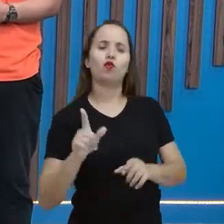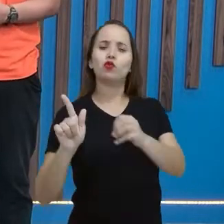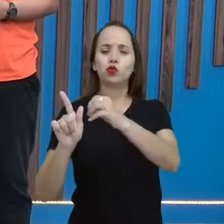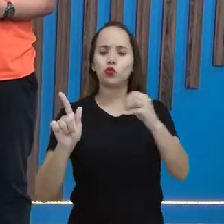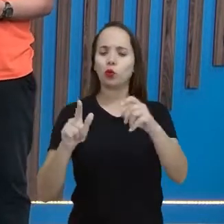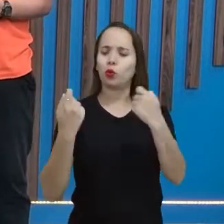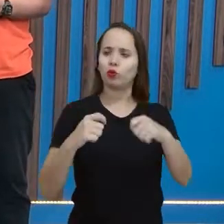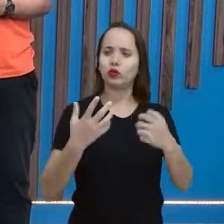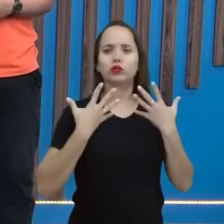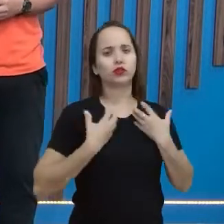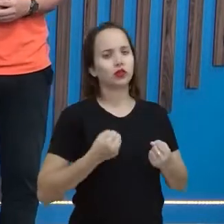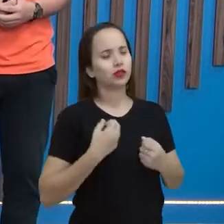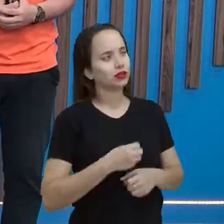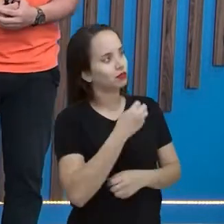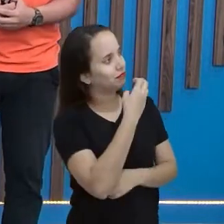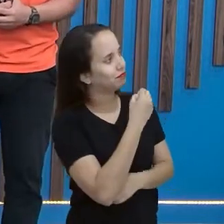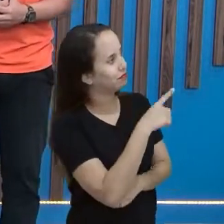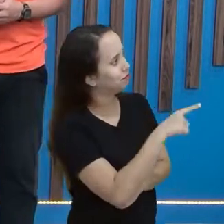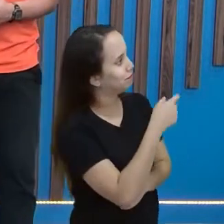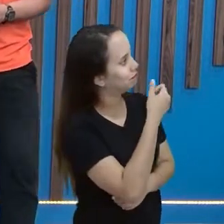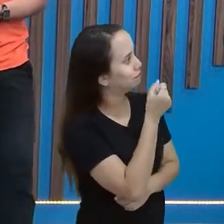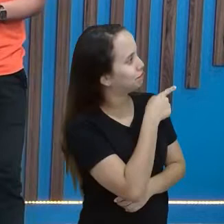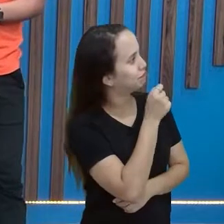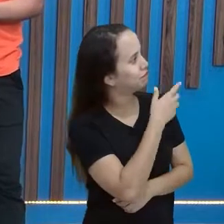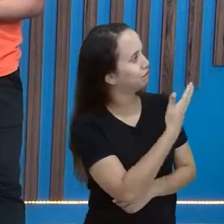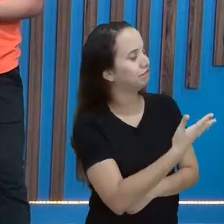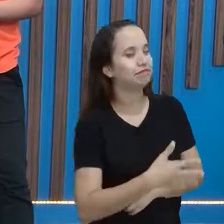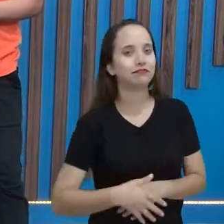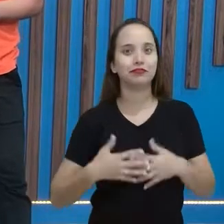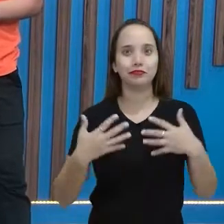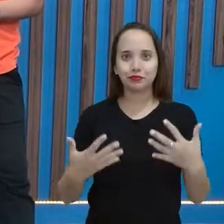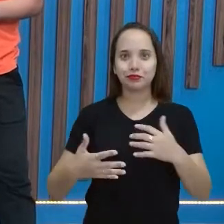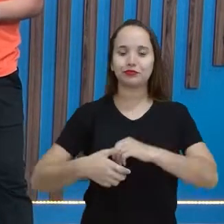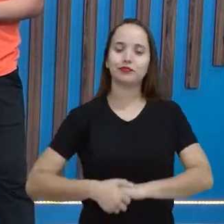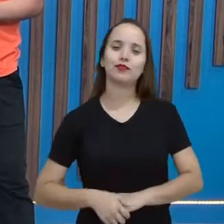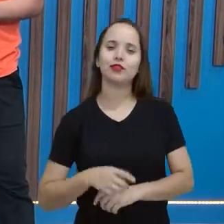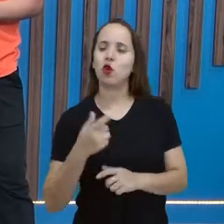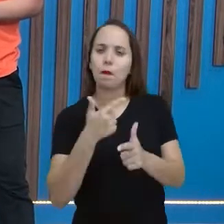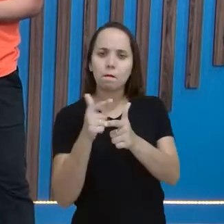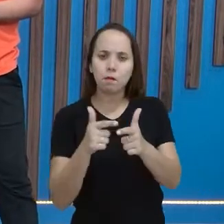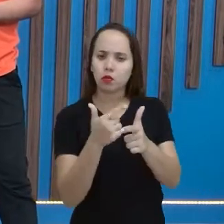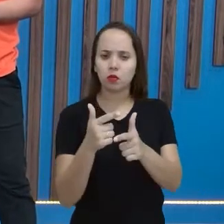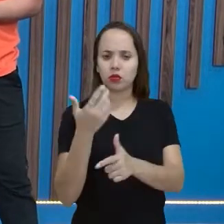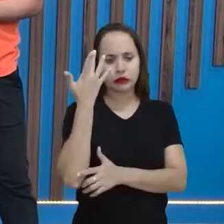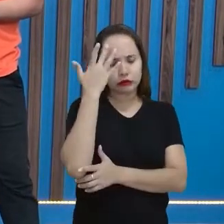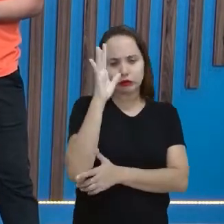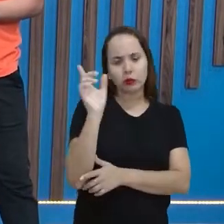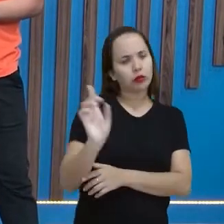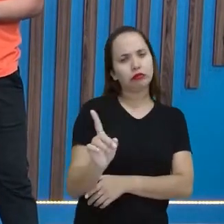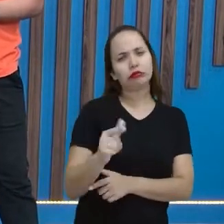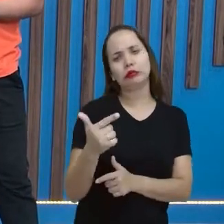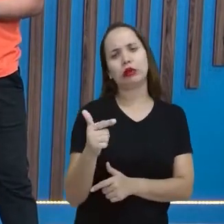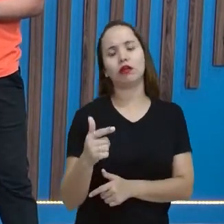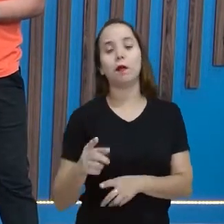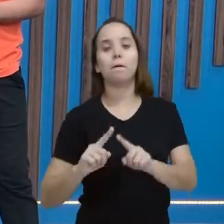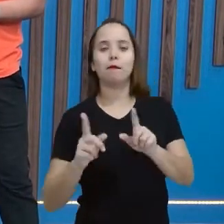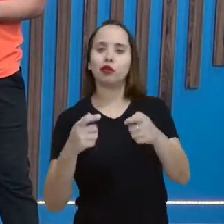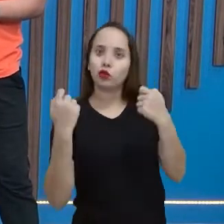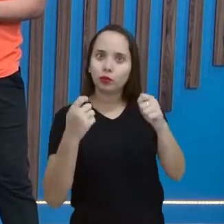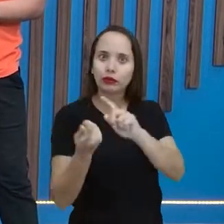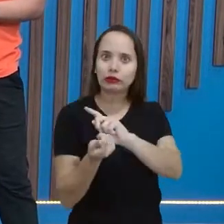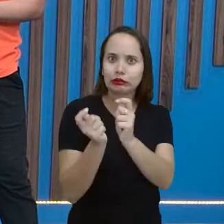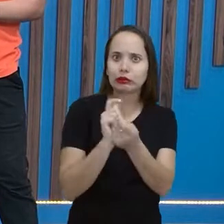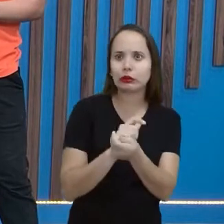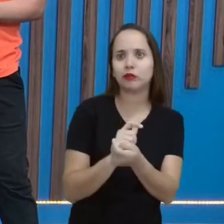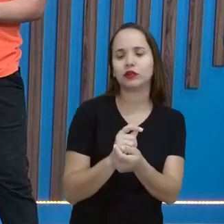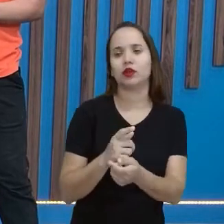problema. Boa. Não tem problema, né, pessoal, de a gente não saber das coisas. A questão é a gente se adaptar no não saber. Vamos pesquisar. E